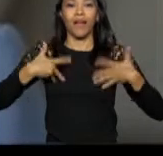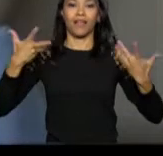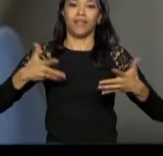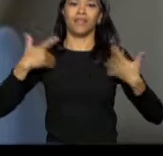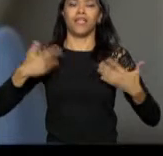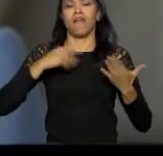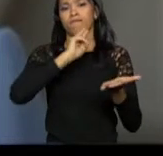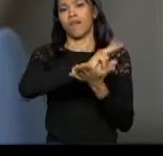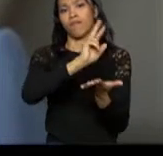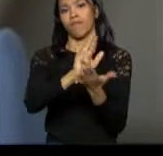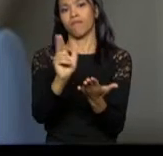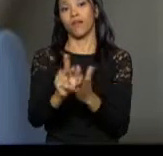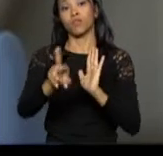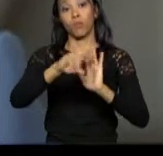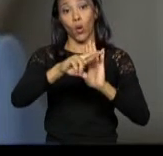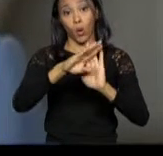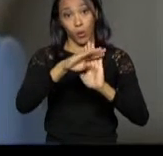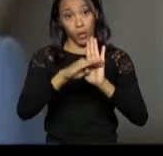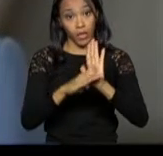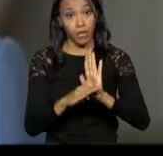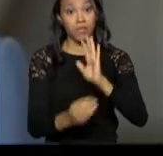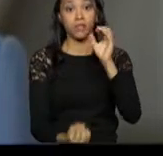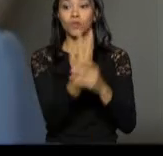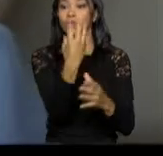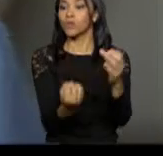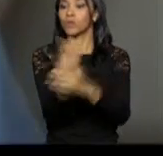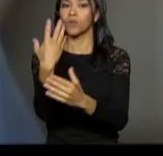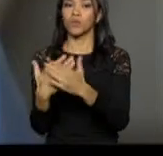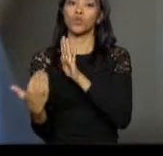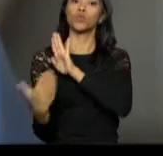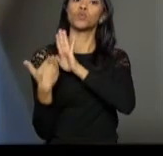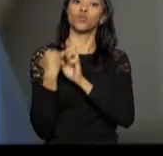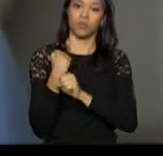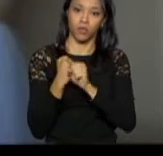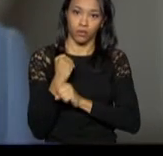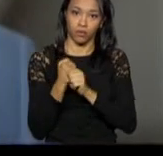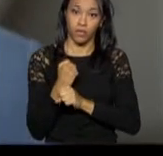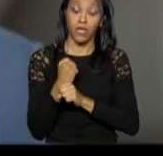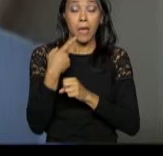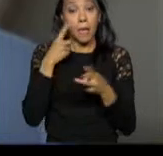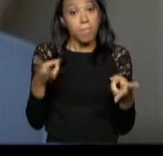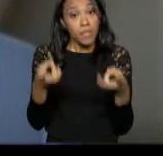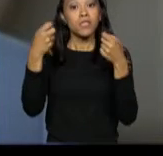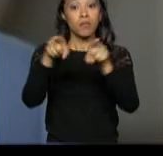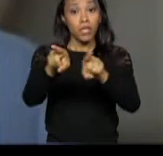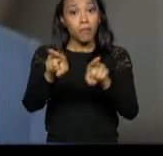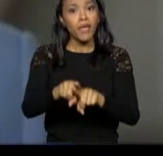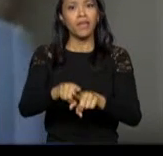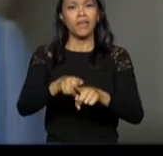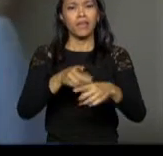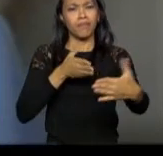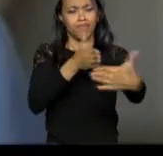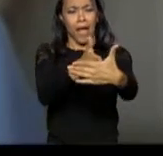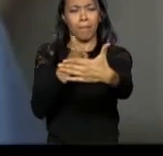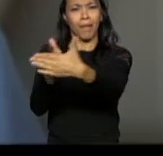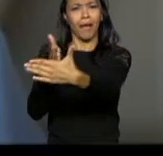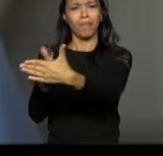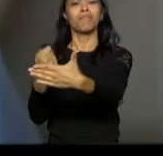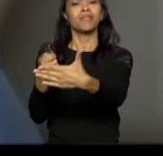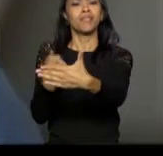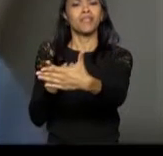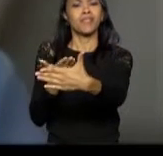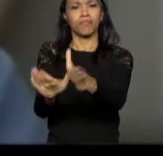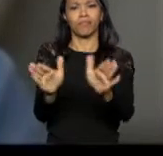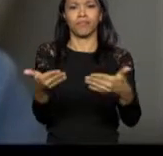vários programas criados nos últimos anos. Vejo também que muitas barreiras ainda precisam ser